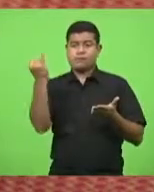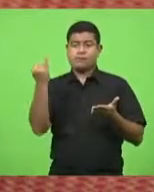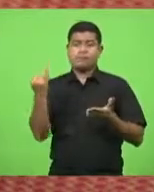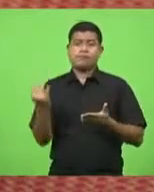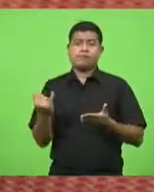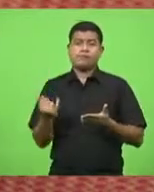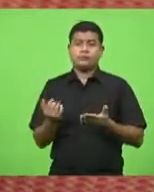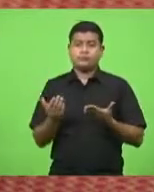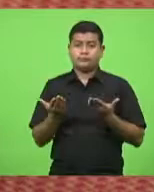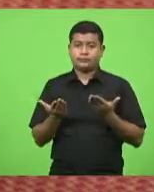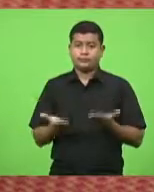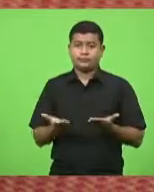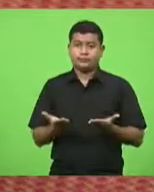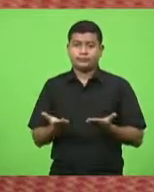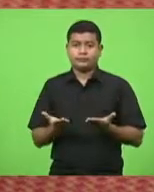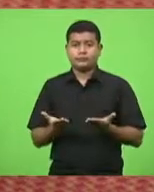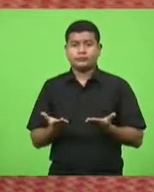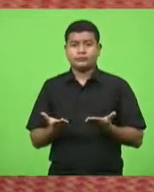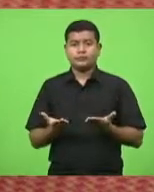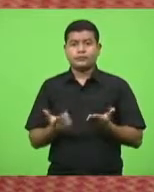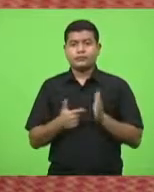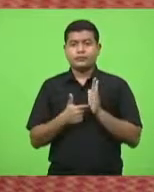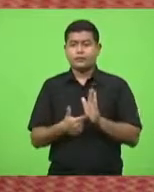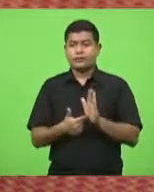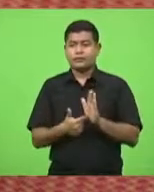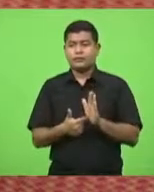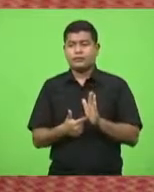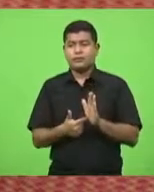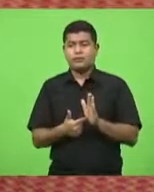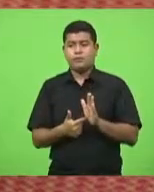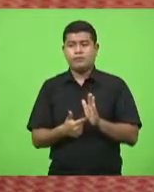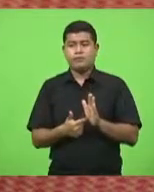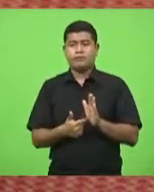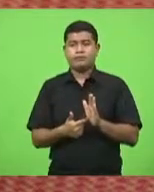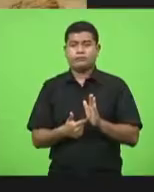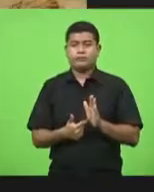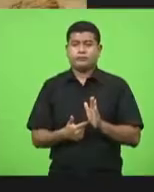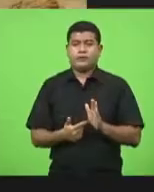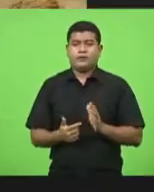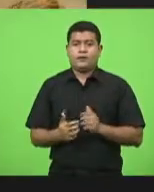a respeito que possa ser apresentado. Acho que é bom para o debate.